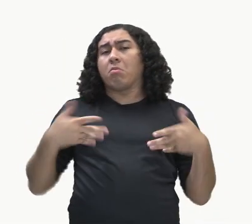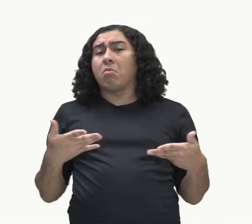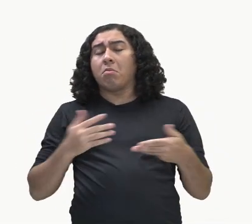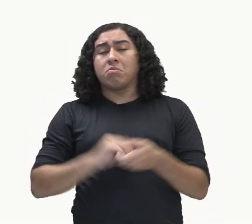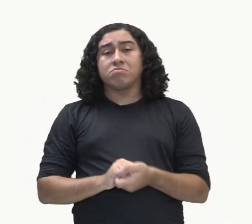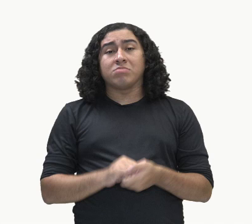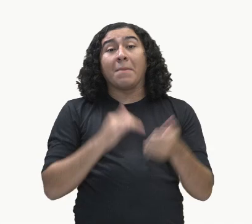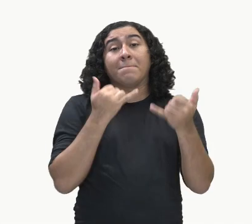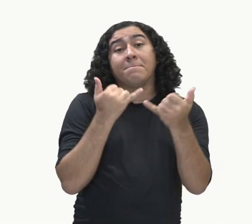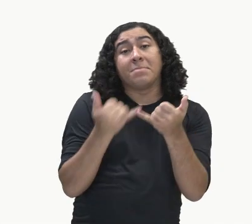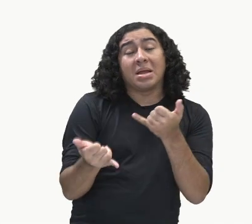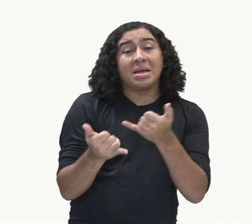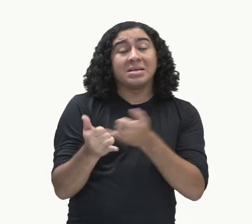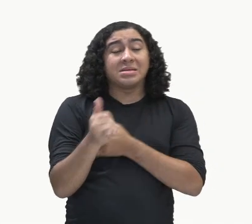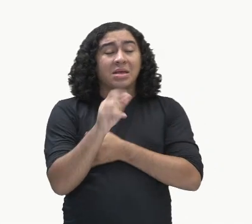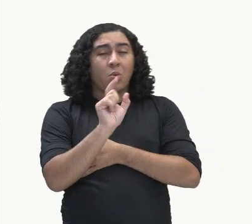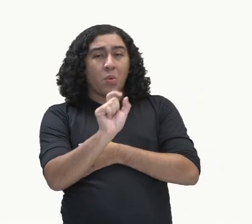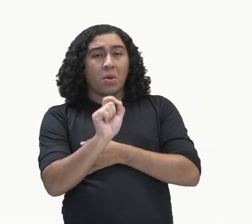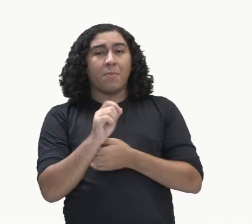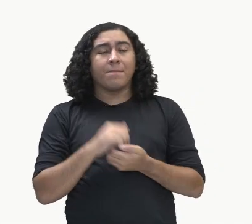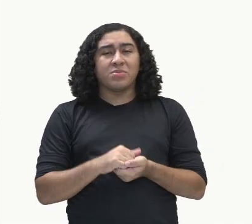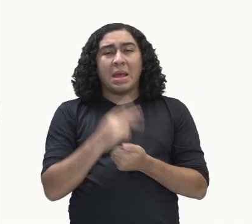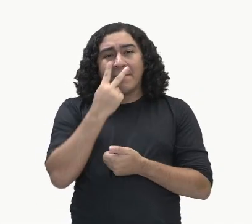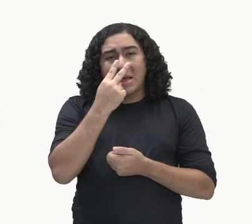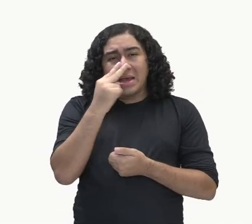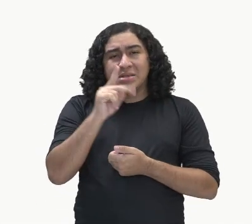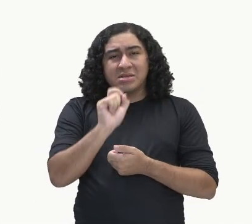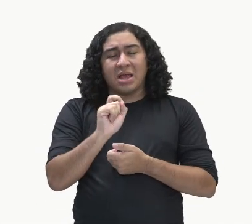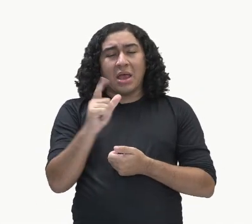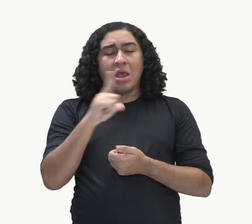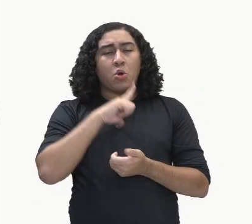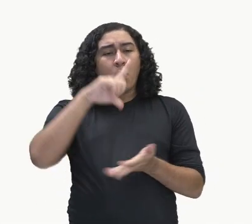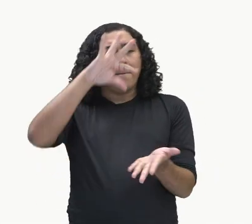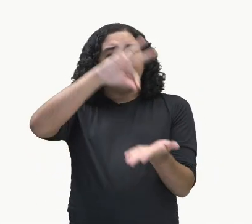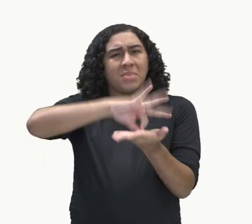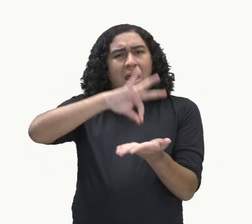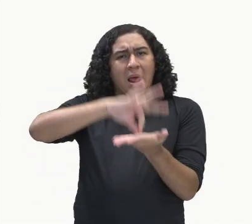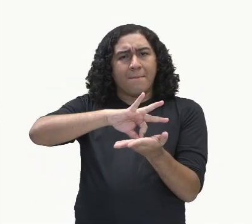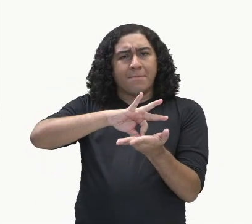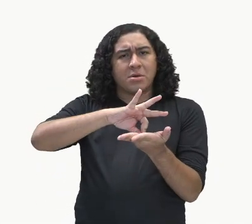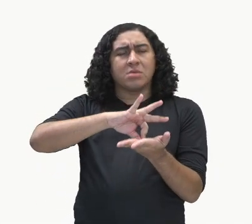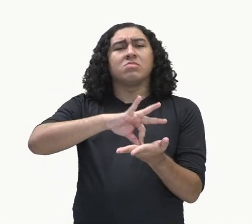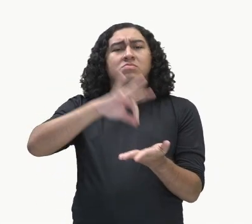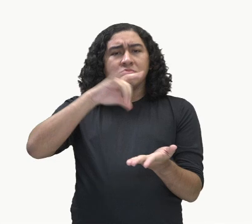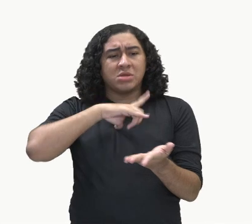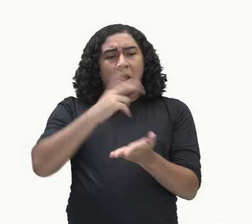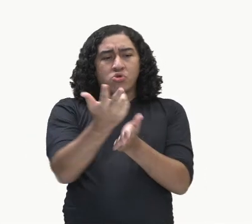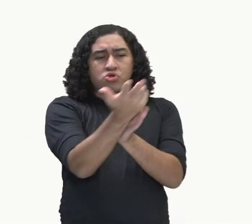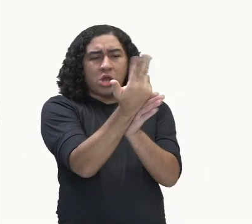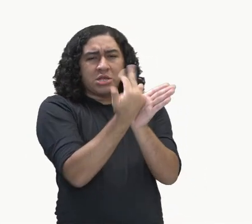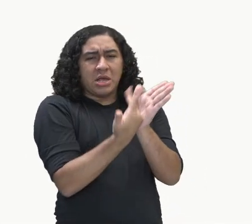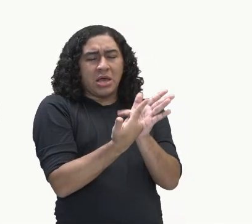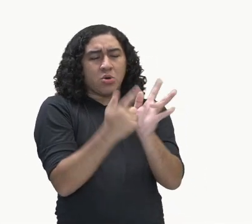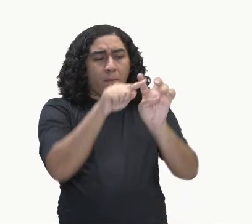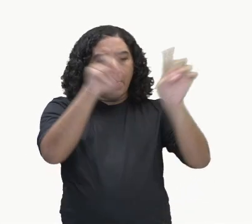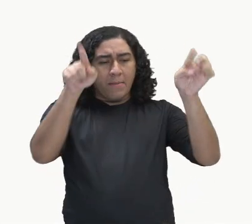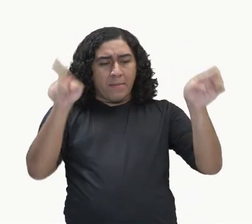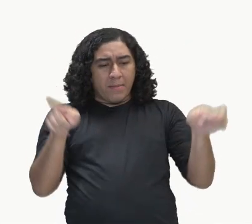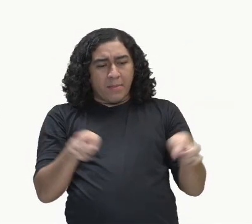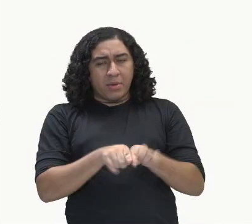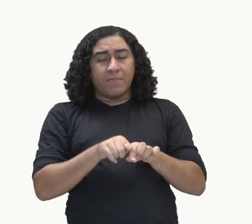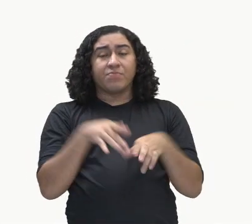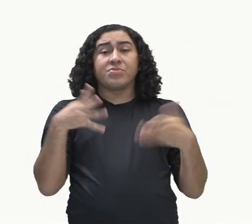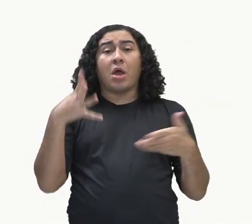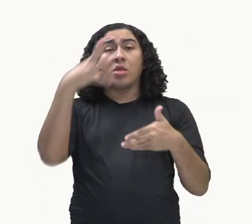Parece a imagem de um recorte de mapa, não é isso? É isso mesmo. Observar o que tem dentro